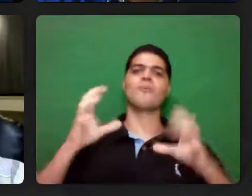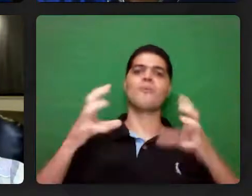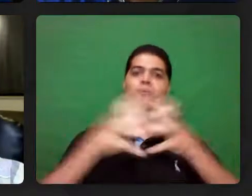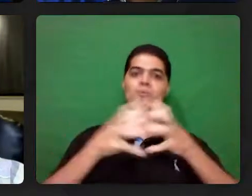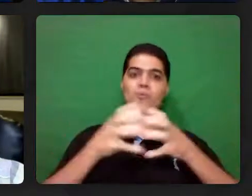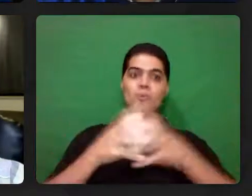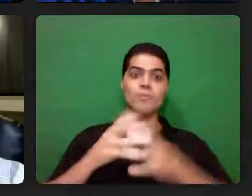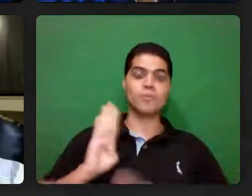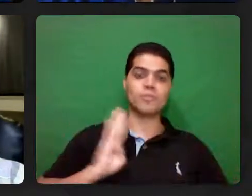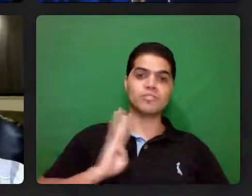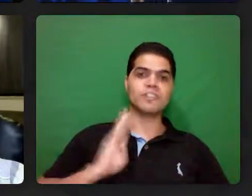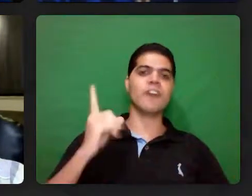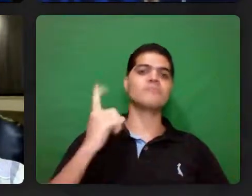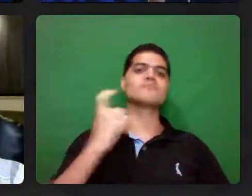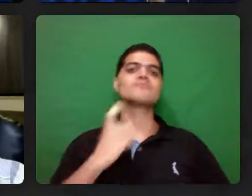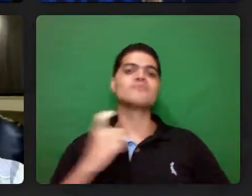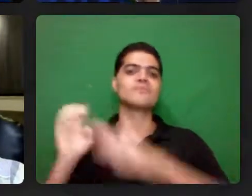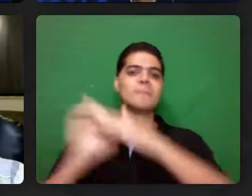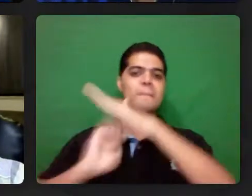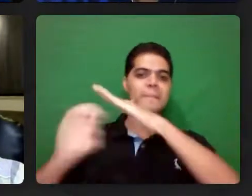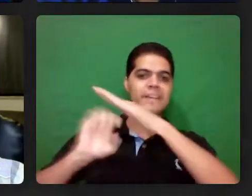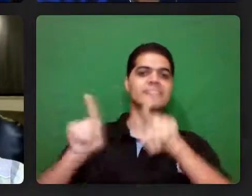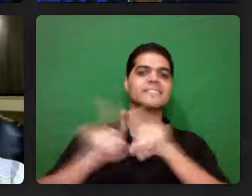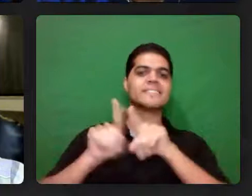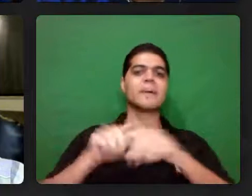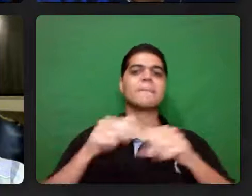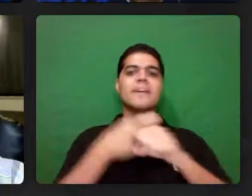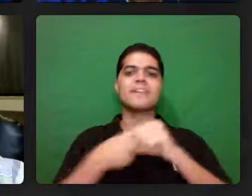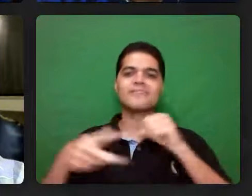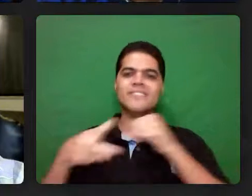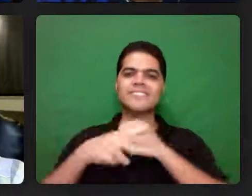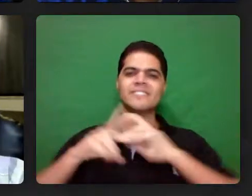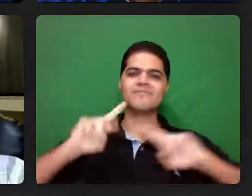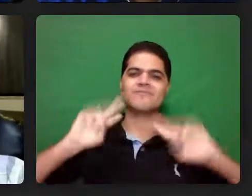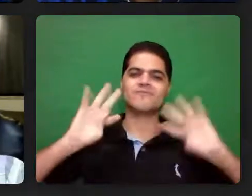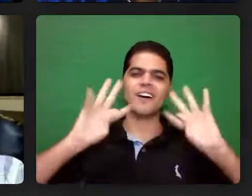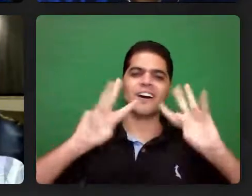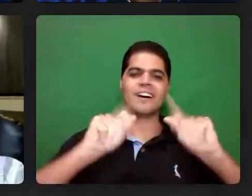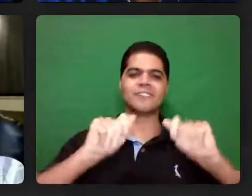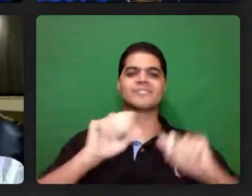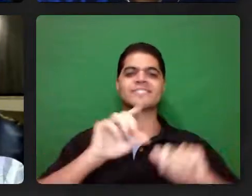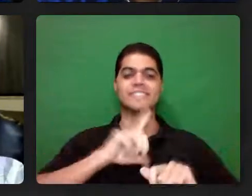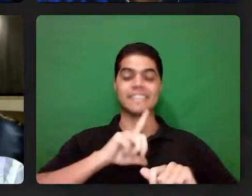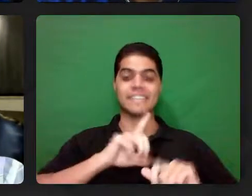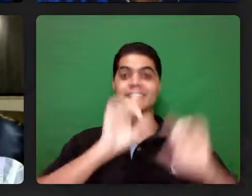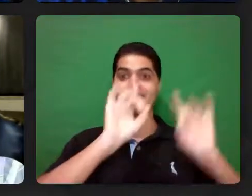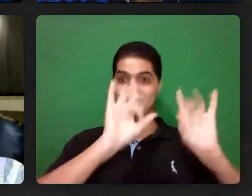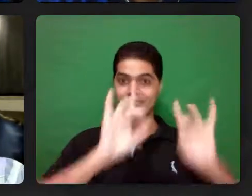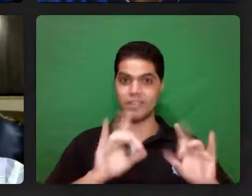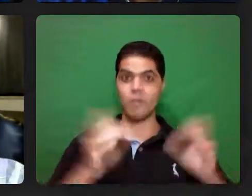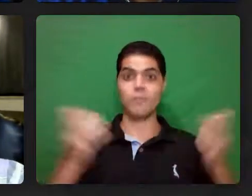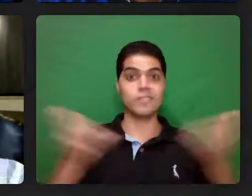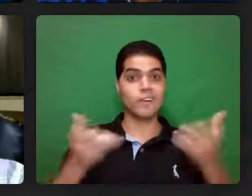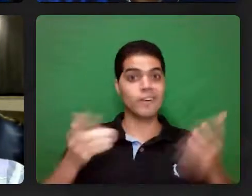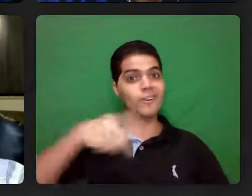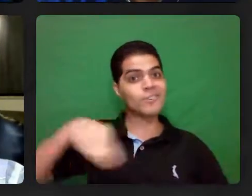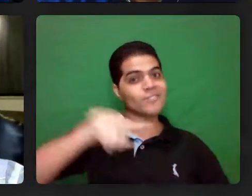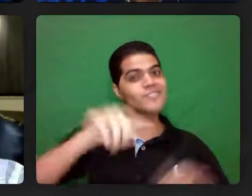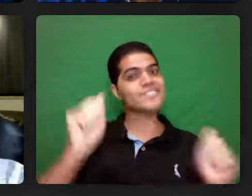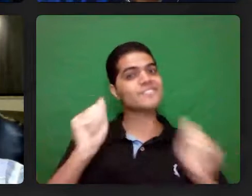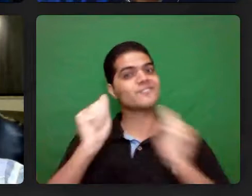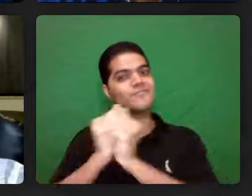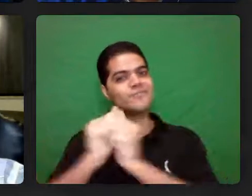Paraná, com o NASA. Eu sei que tem bastante gente que participou aí do NASA Space Apps. E agora a gente está aqui com vocês nesse projeto